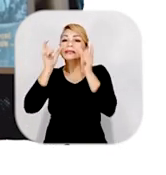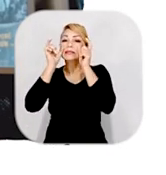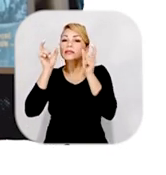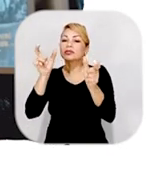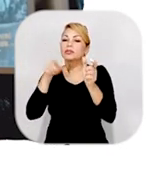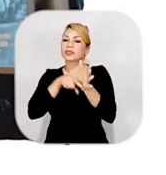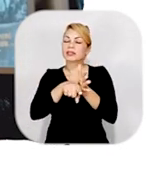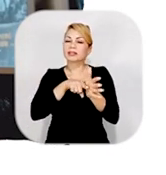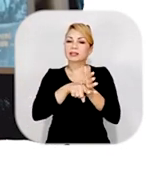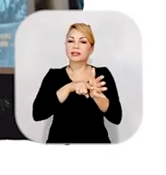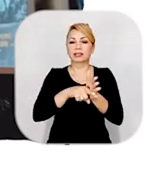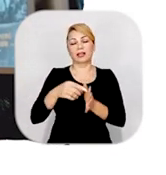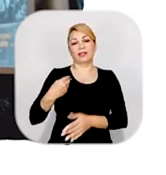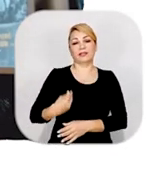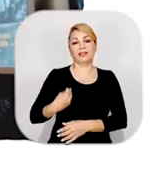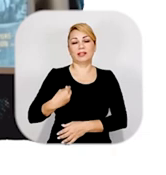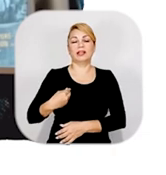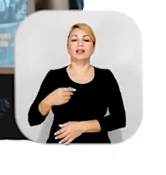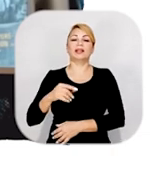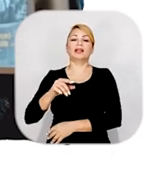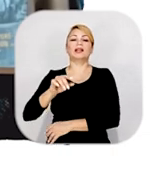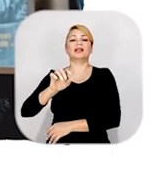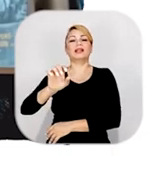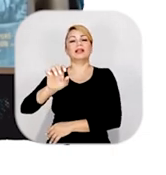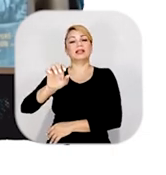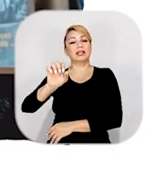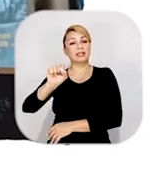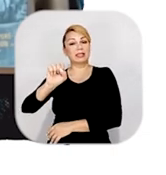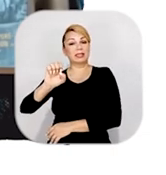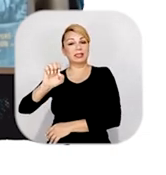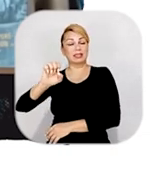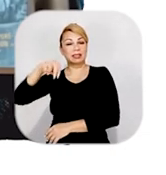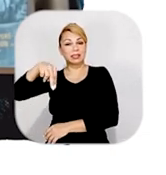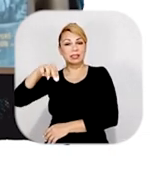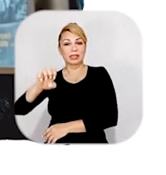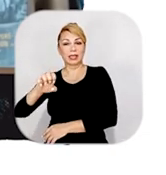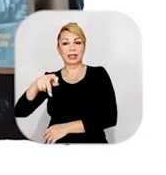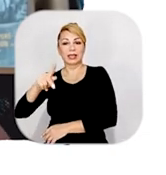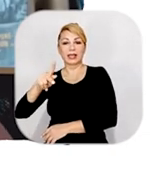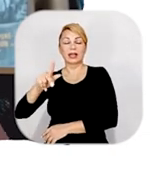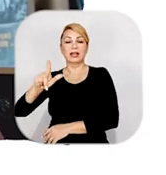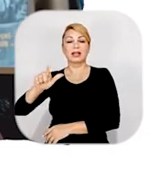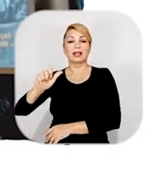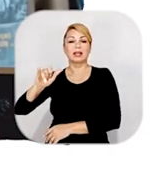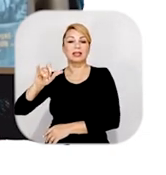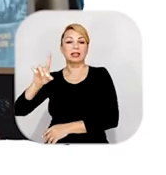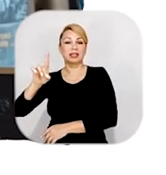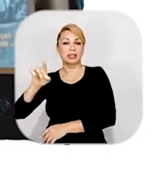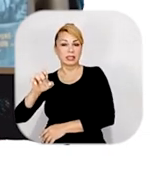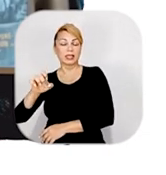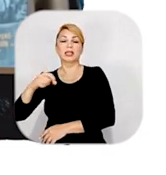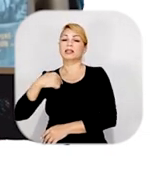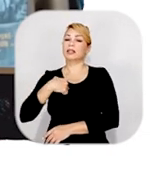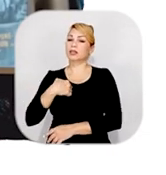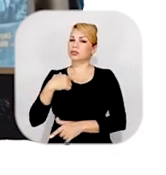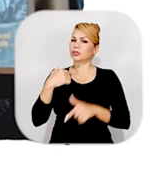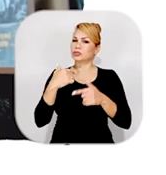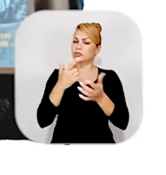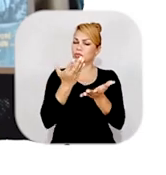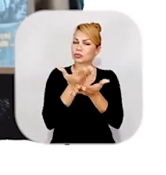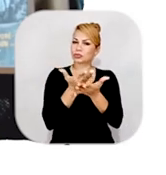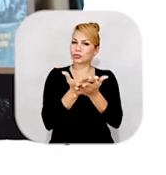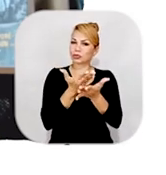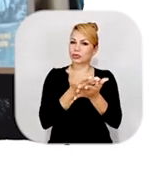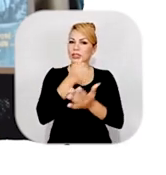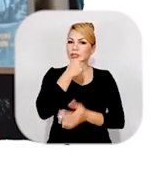que a minha história se mistura um pouco com a do acervo, assim, nos últimos anos principalmente, né? Eu estudei jornalismo no Brasil e